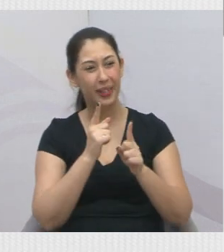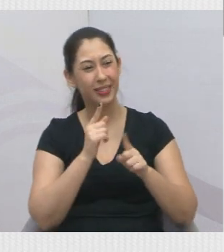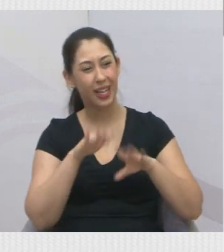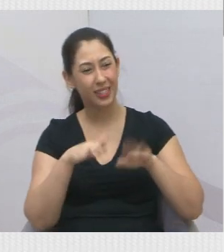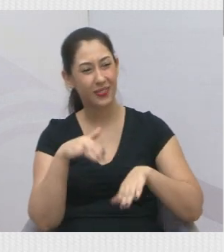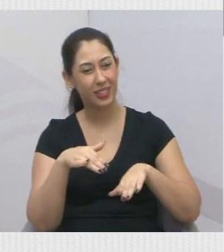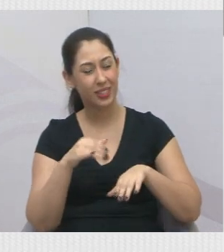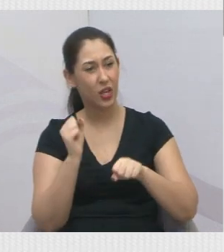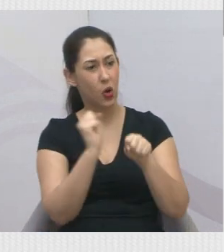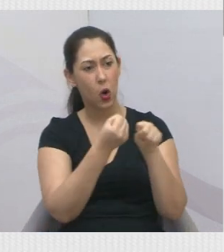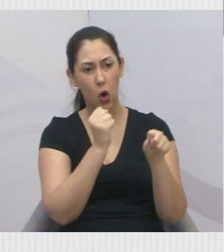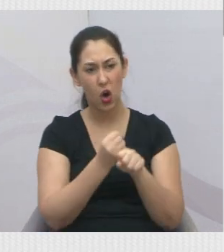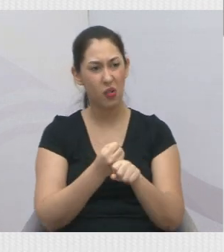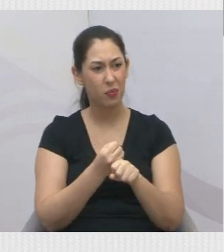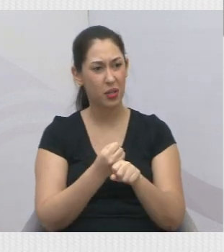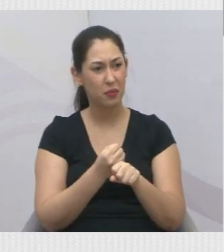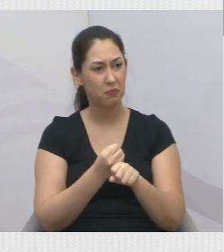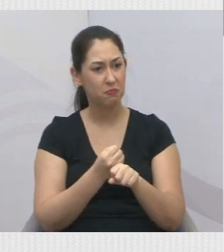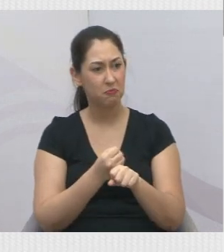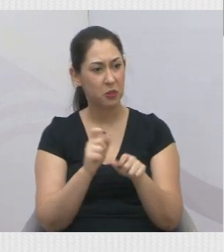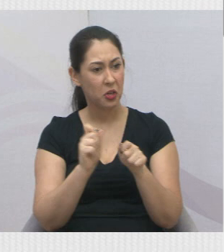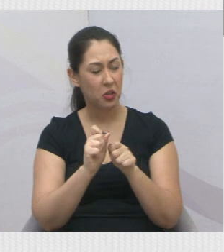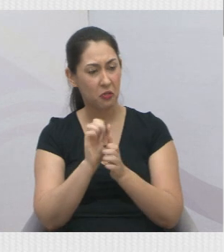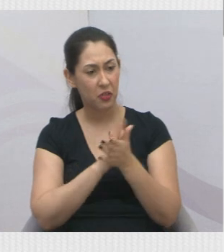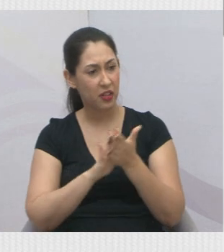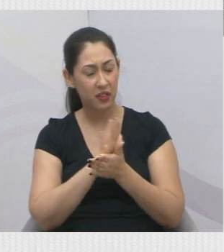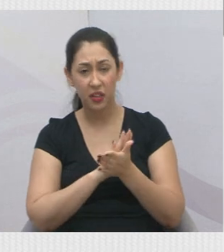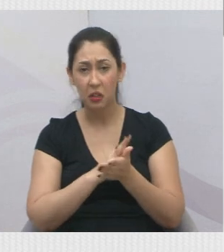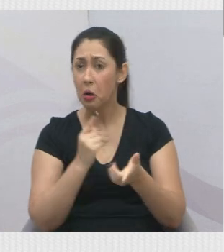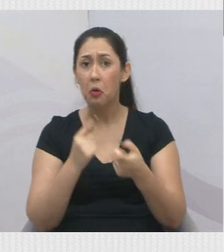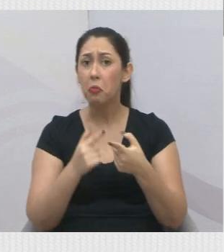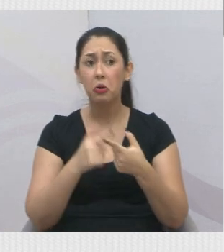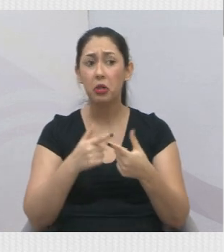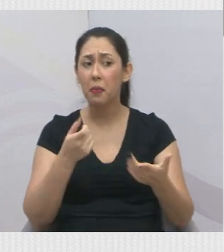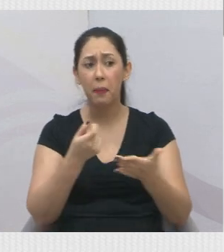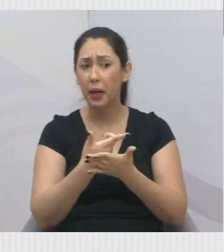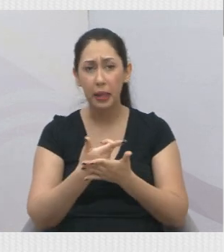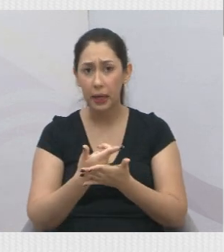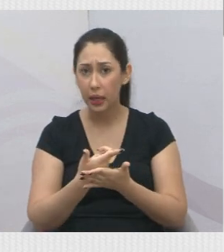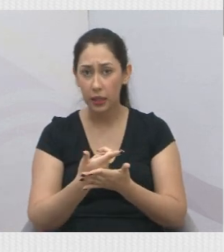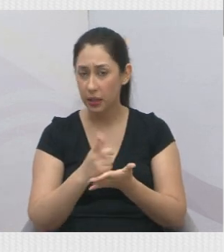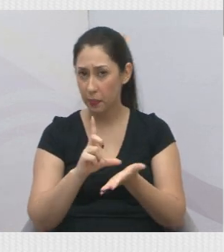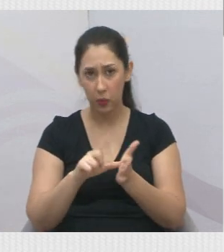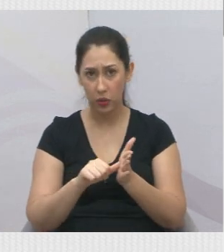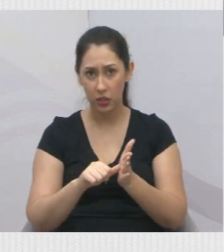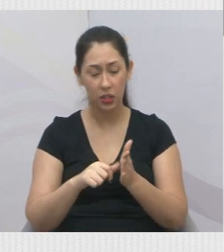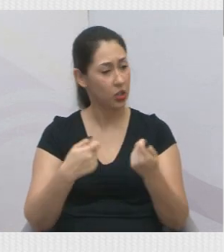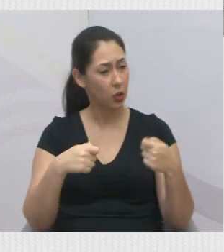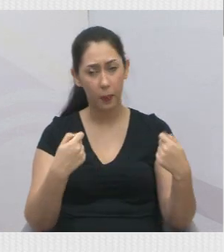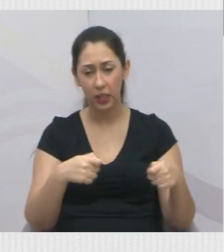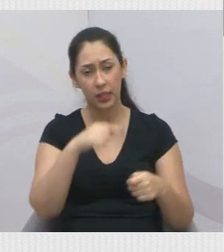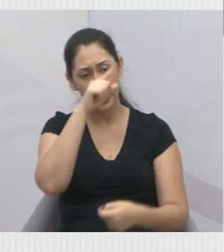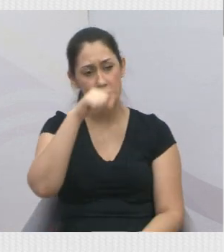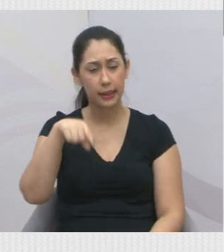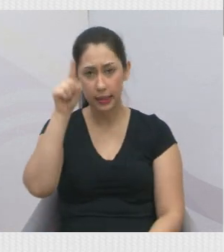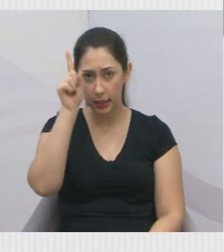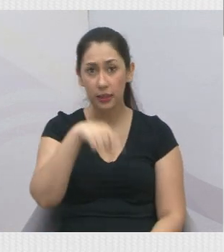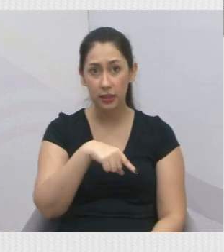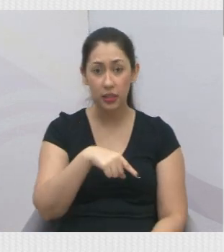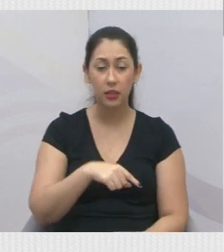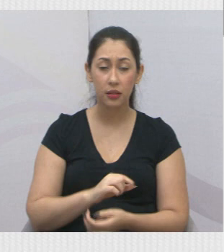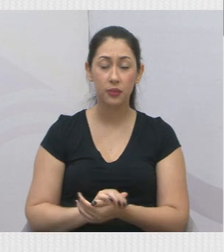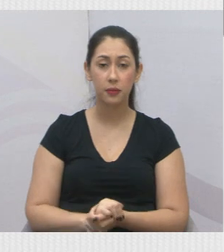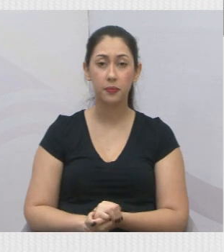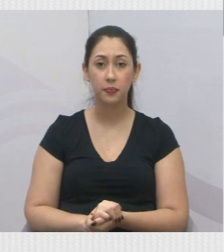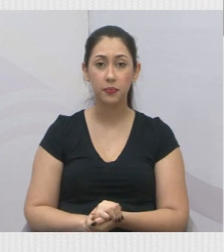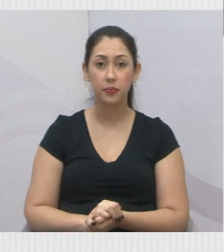serviço não ocorre, ou o material não ocorre, você não tem por que carregar se você não vai mais precisar daquele produto por alguma situação ocorrida na